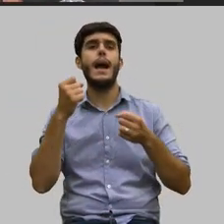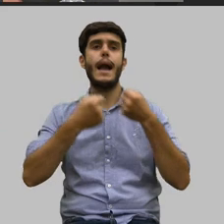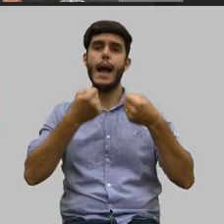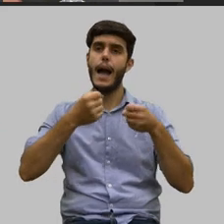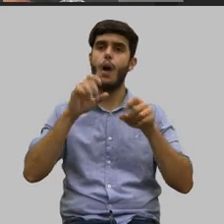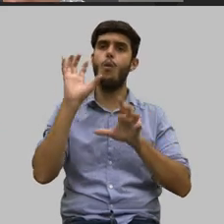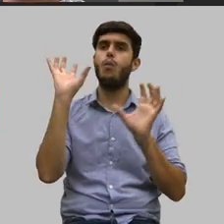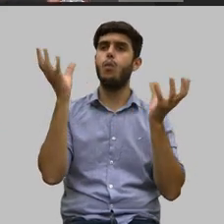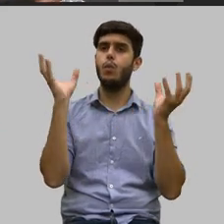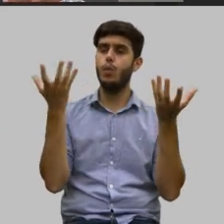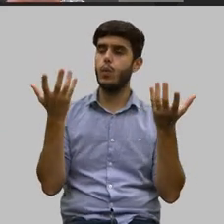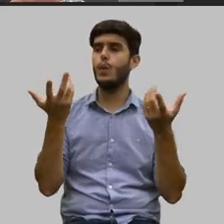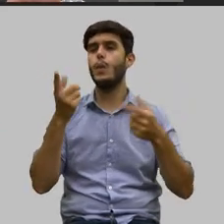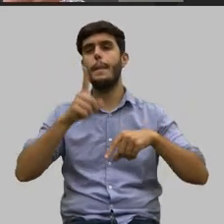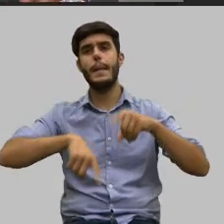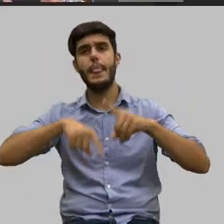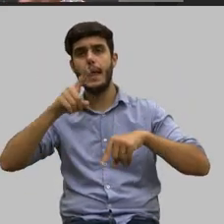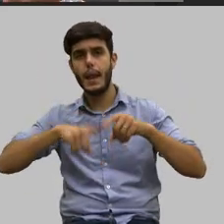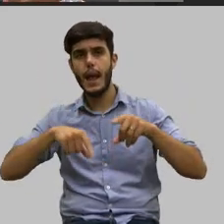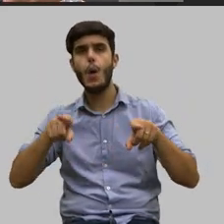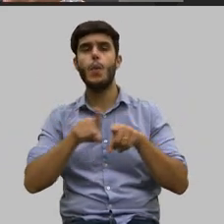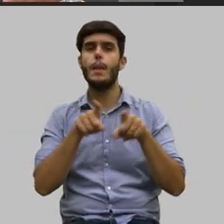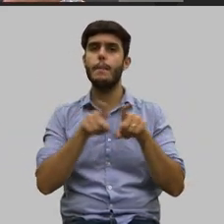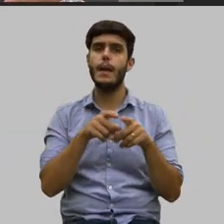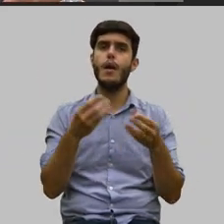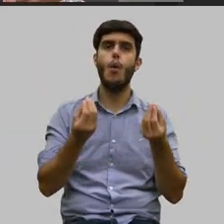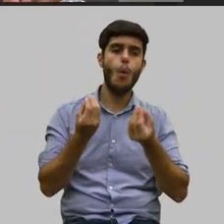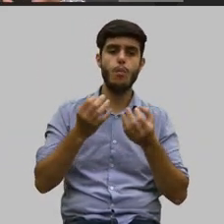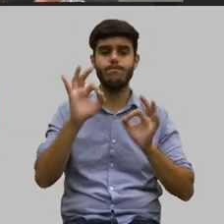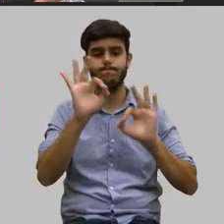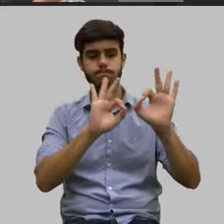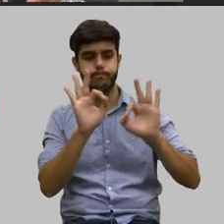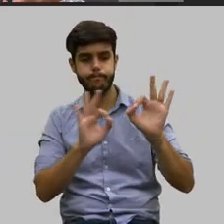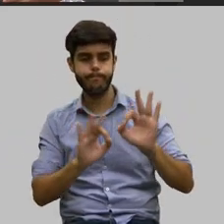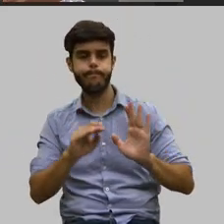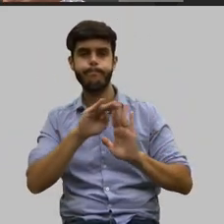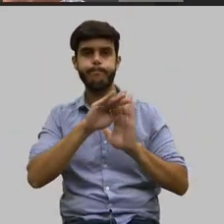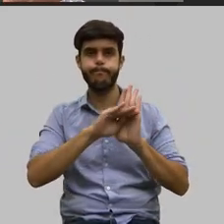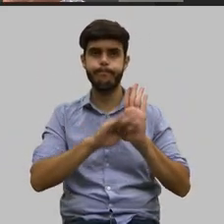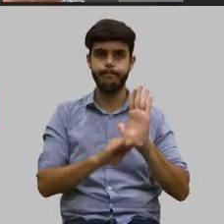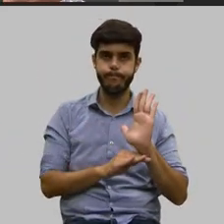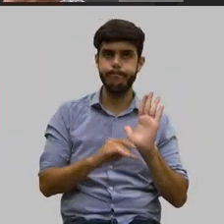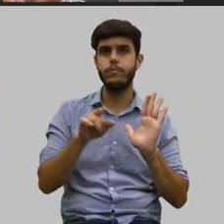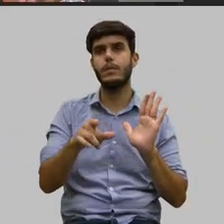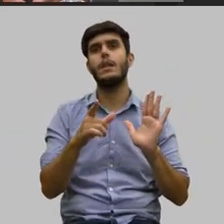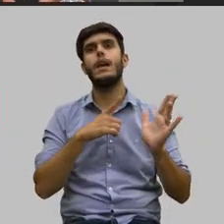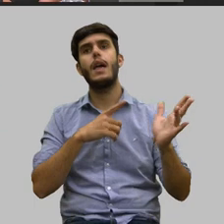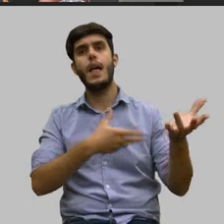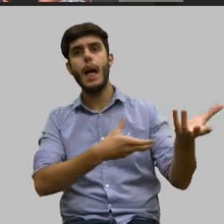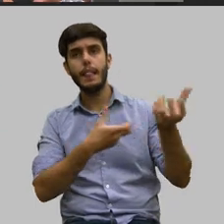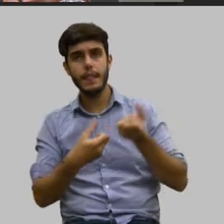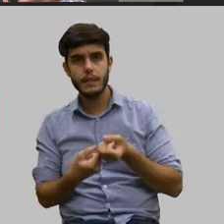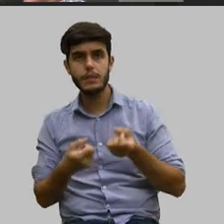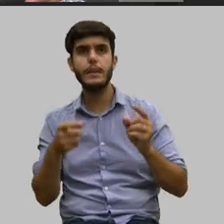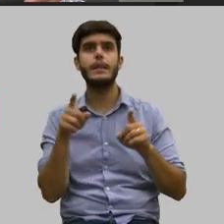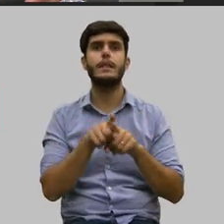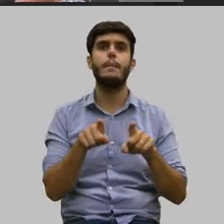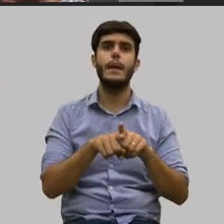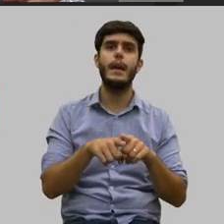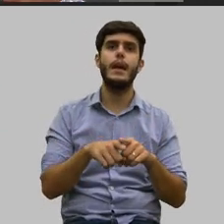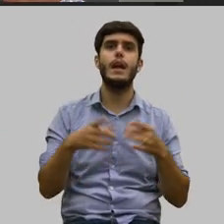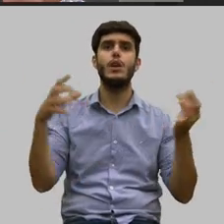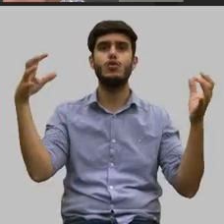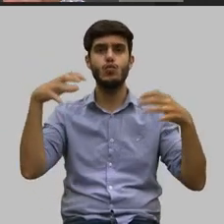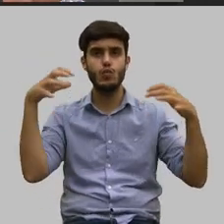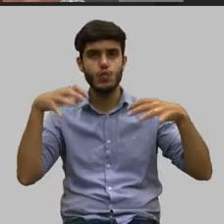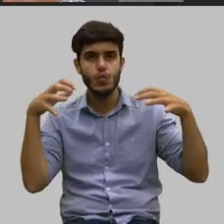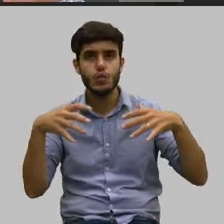eh e dois pontos específicos que são atinentes a próprio corpo de bombeiros que são os atendimentos ao período chuvoso e inserimos